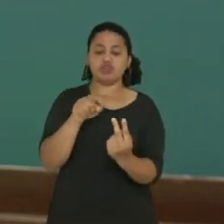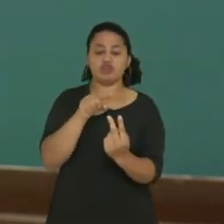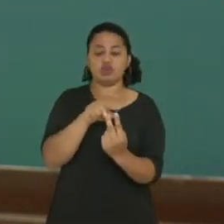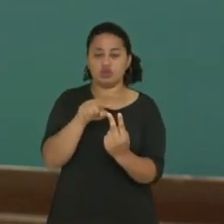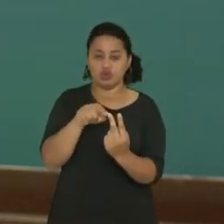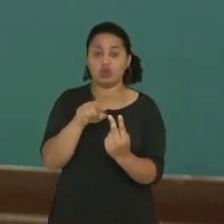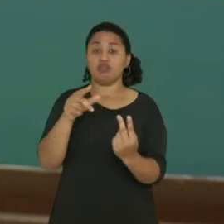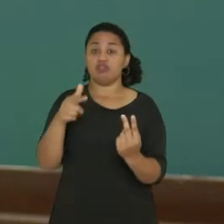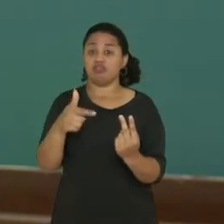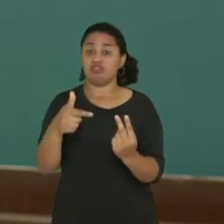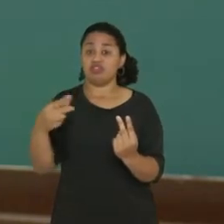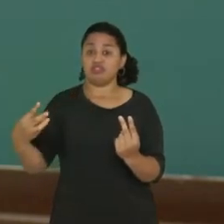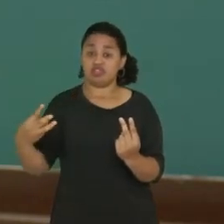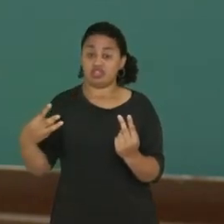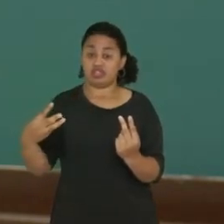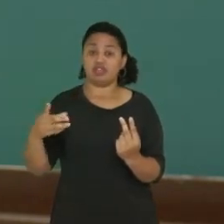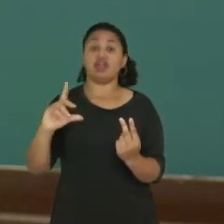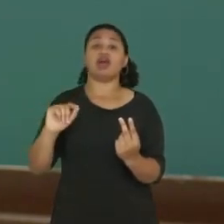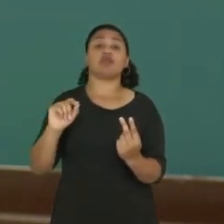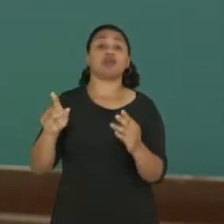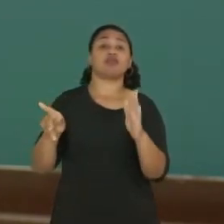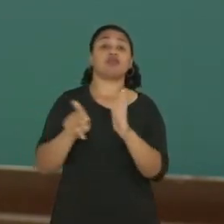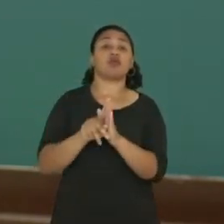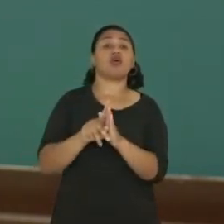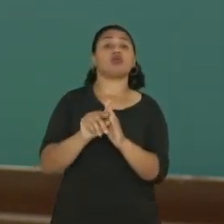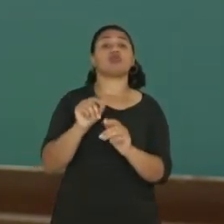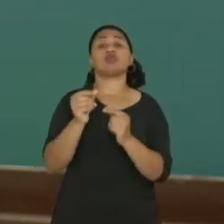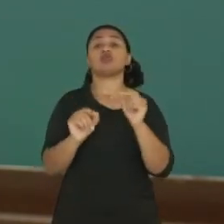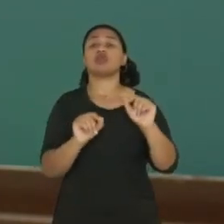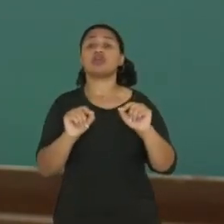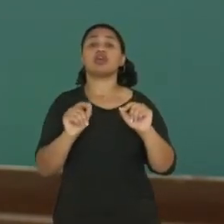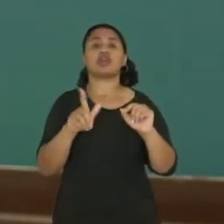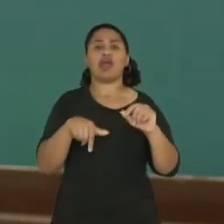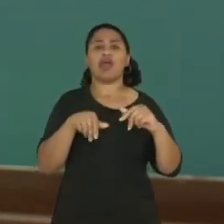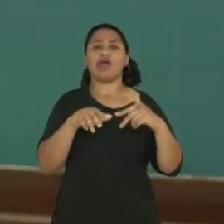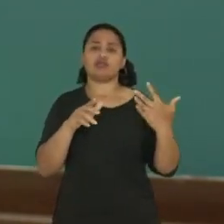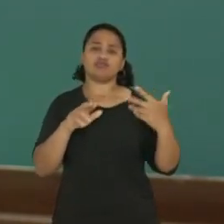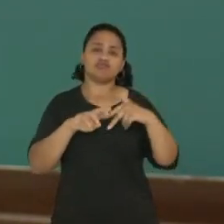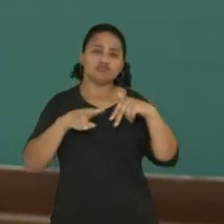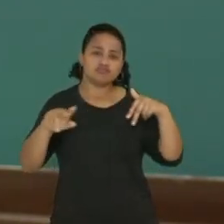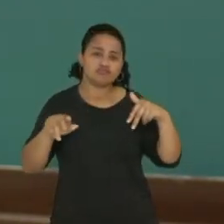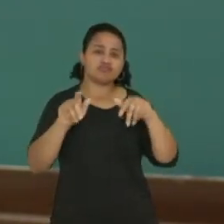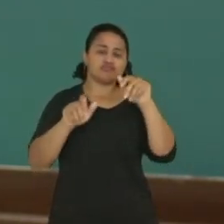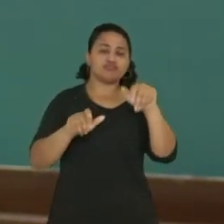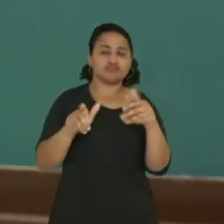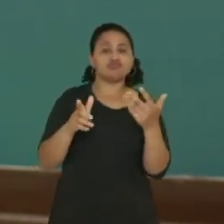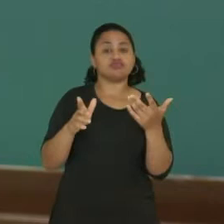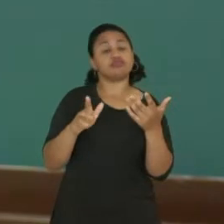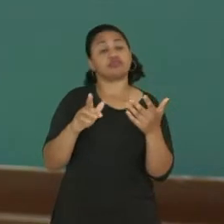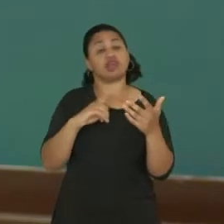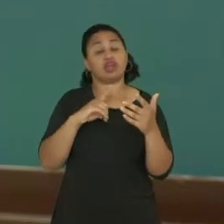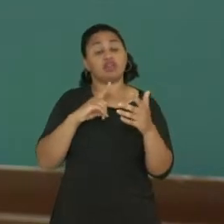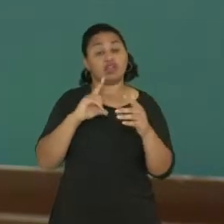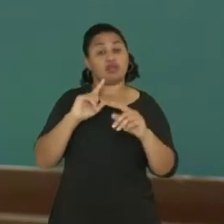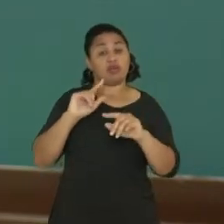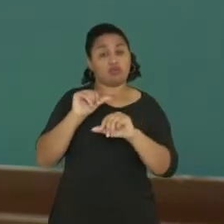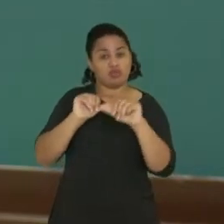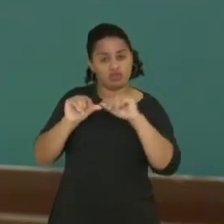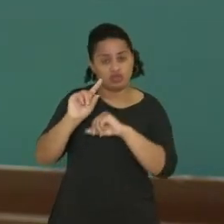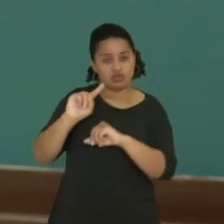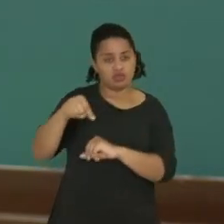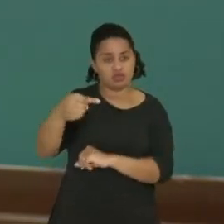define o sexo do indivíduo, tá? Então o 23 vai ter uma mudança que a gente vai ver daqui a pouquinho, mas até